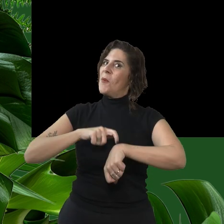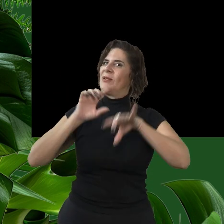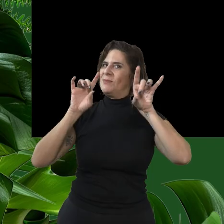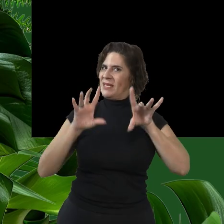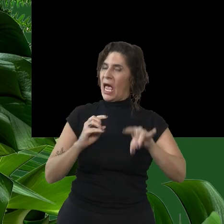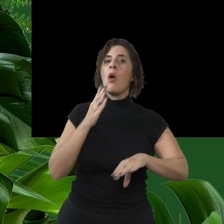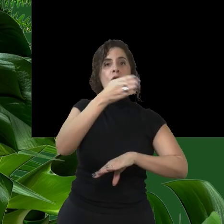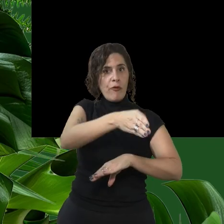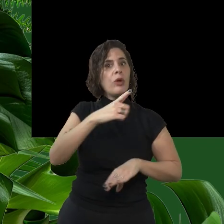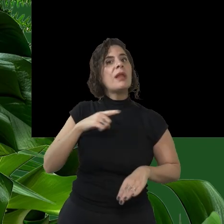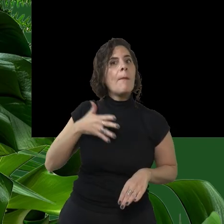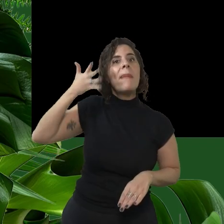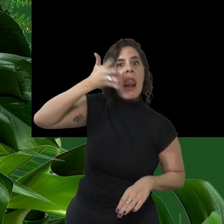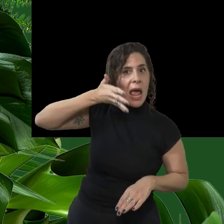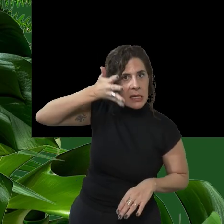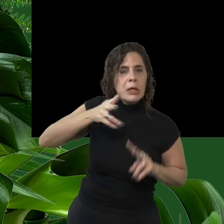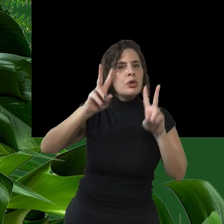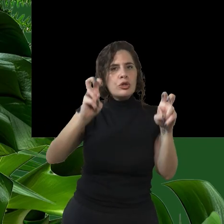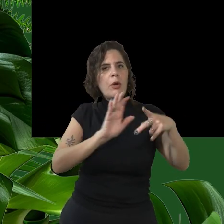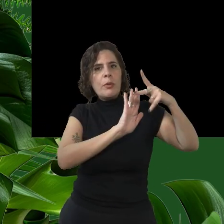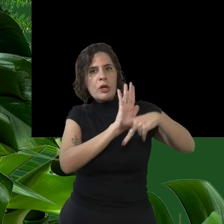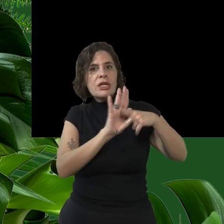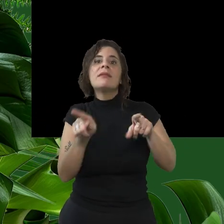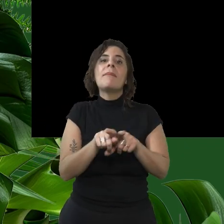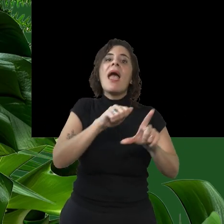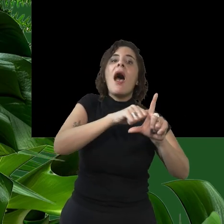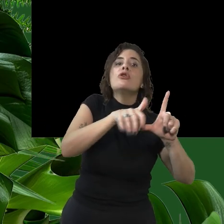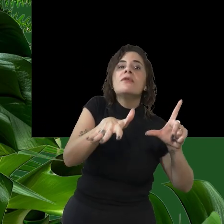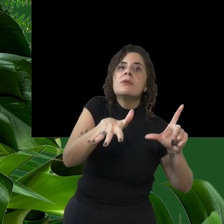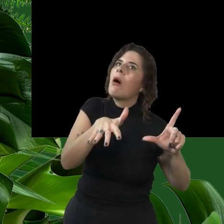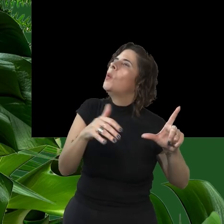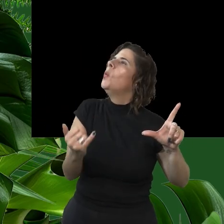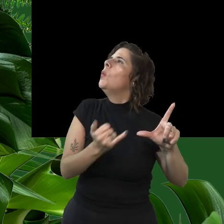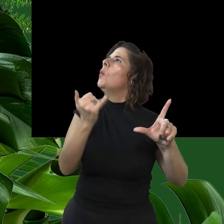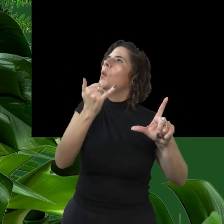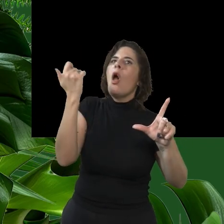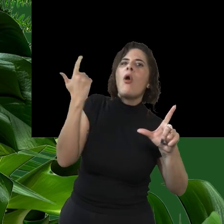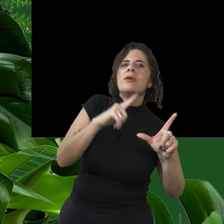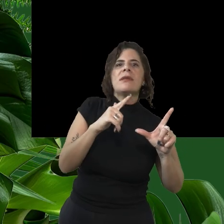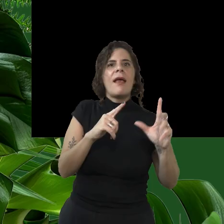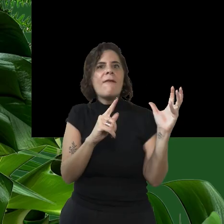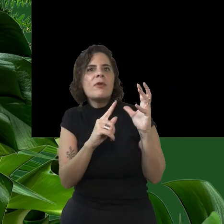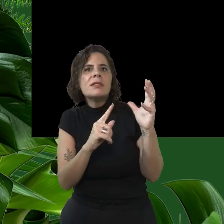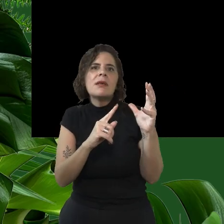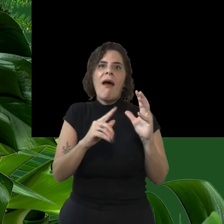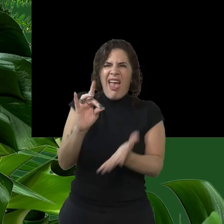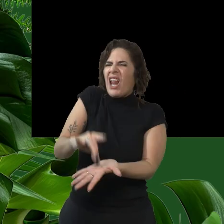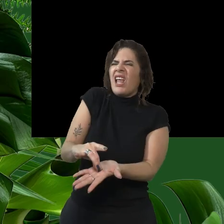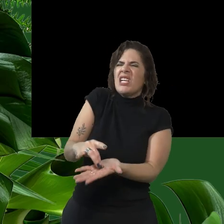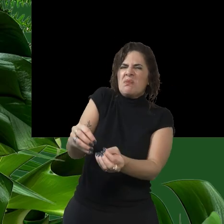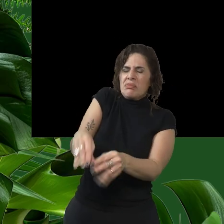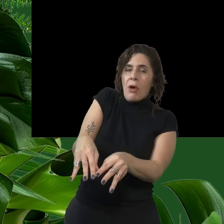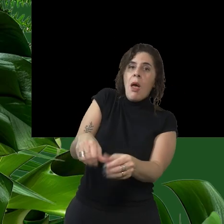falando sobre esses projetos, falando sobre o poder do audiovisual para a gente mudar essa realidade, né? Vou estar com alguns parceiros meus de